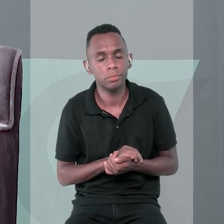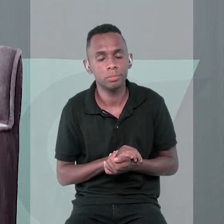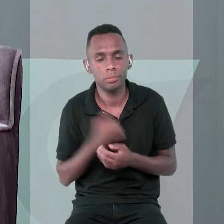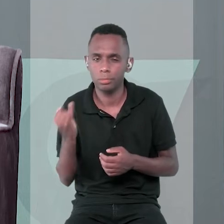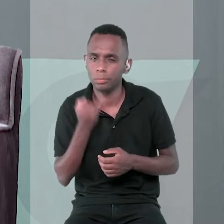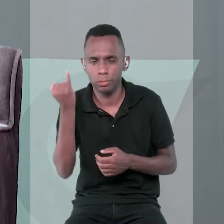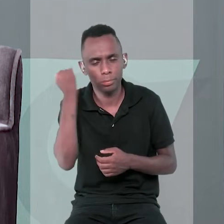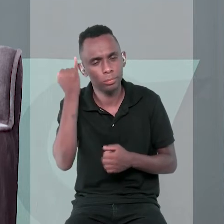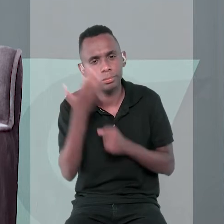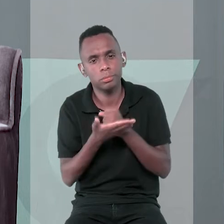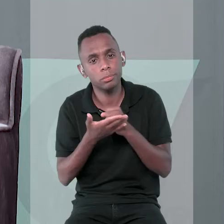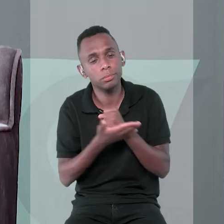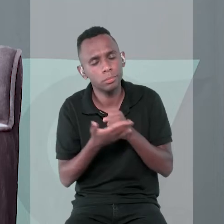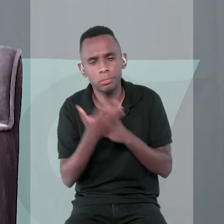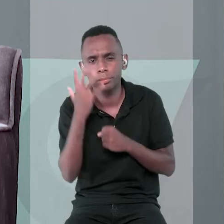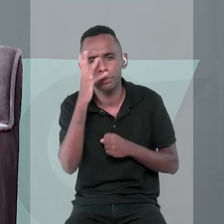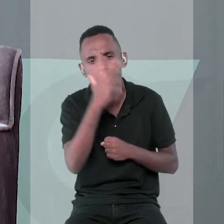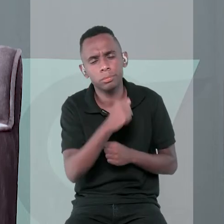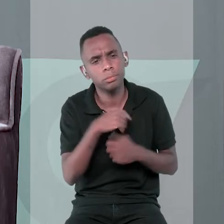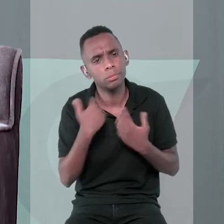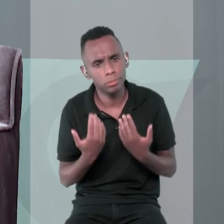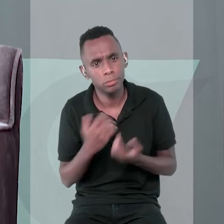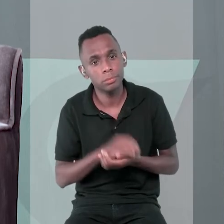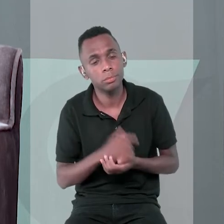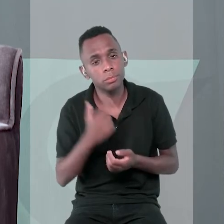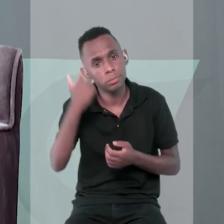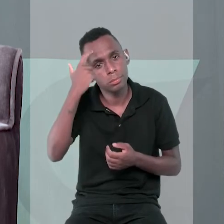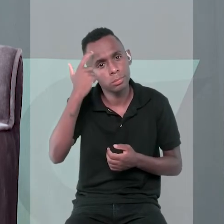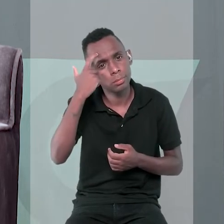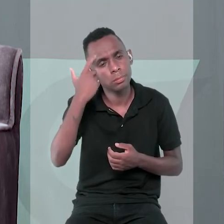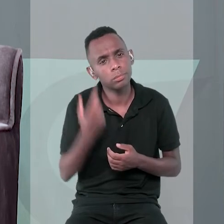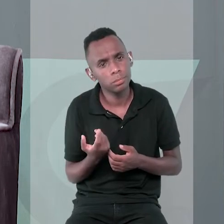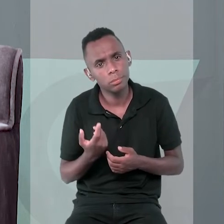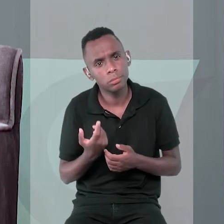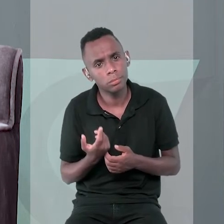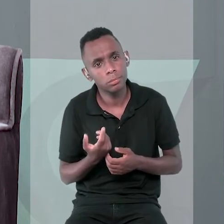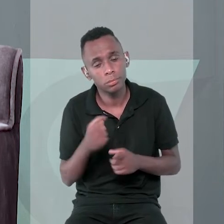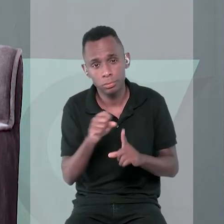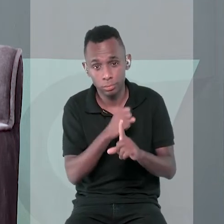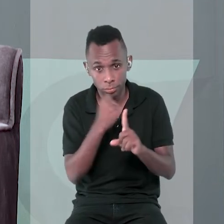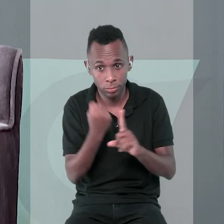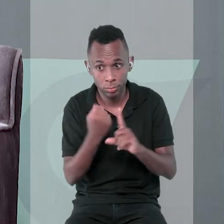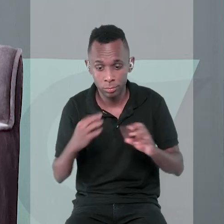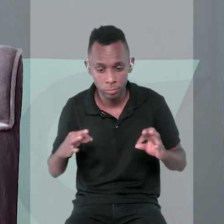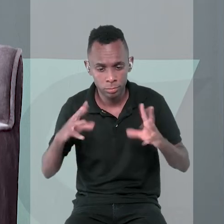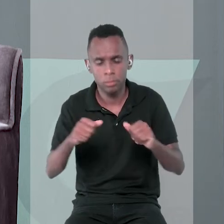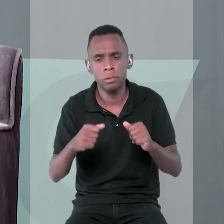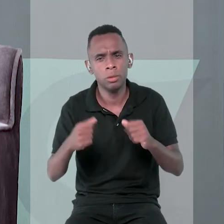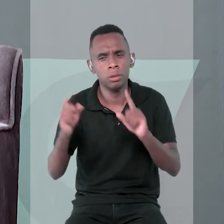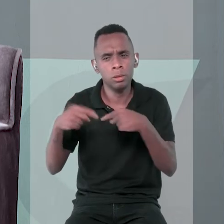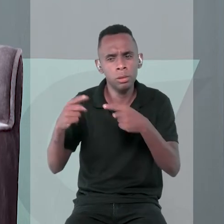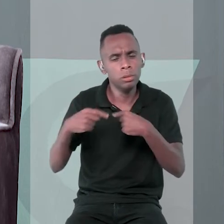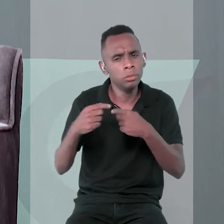primeiro. Não é bonito isso? Porque eu fico pensando, pensa numa sociedade em que tudo te diz o